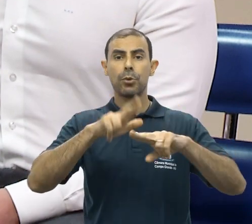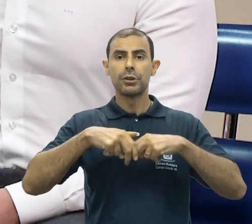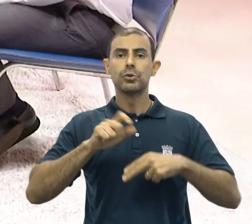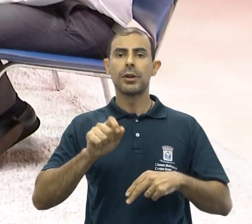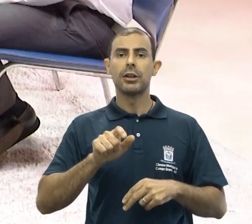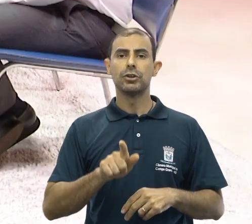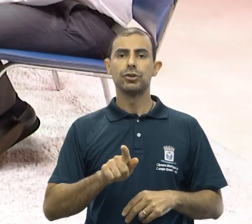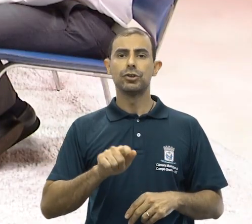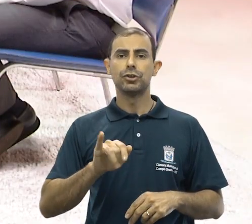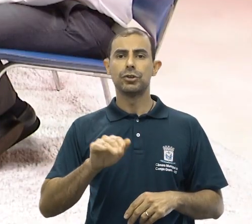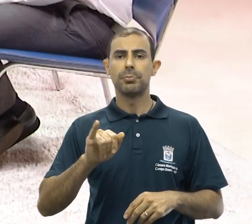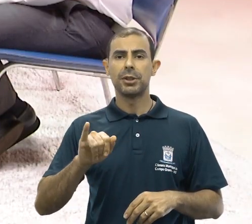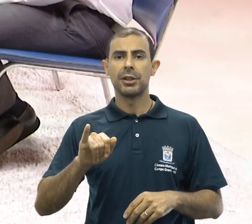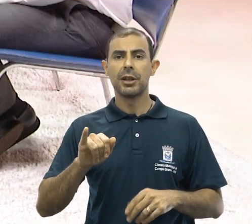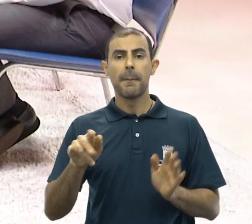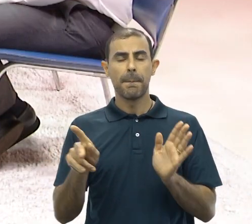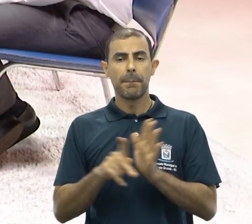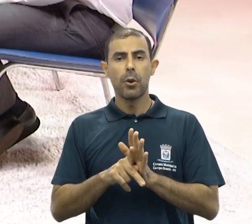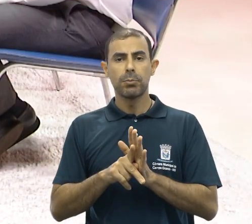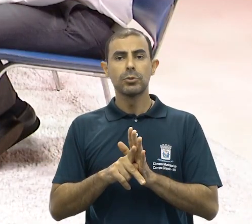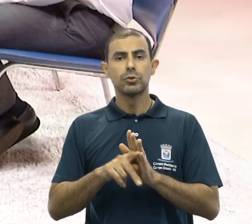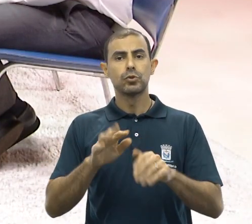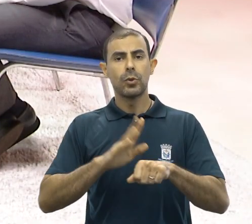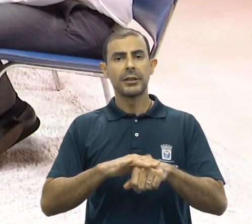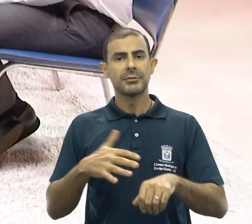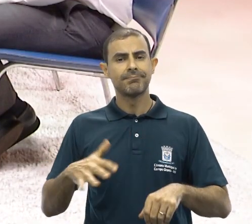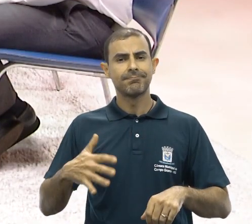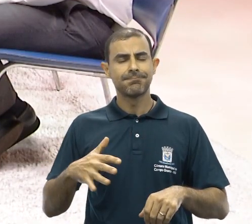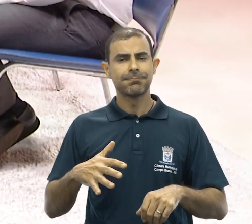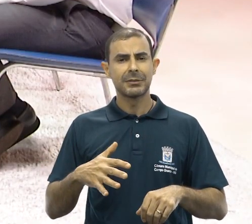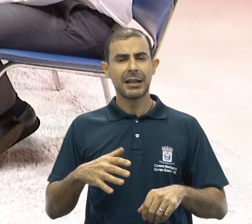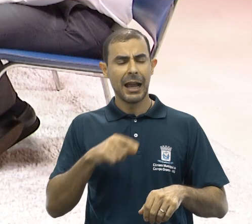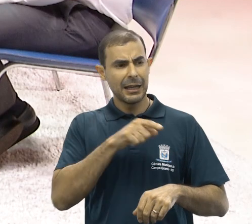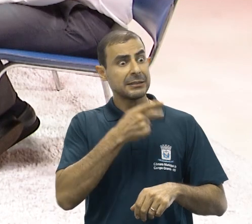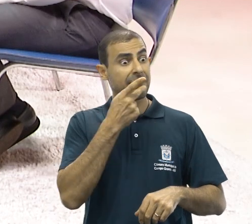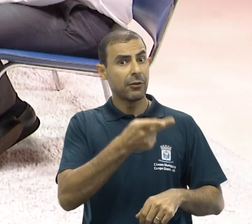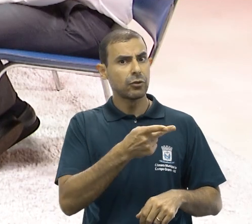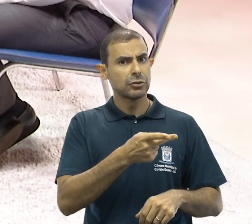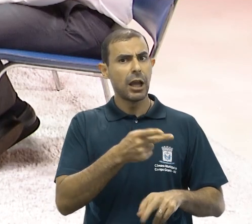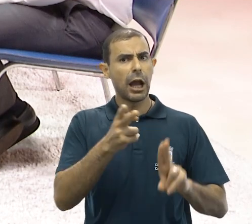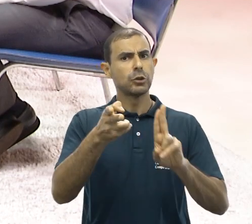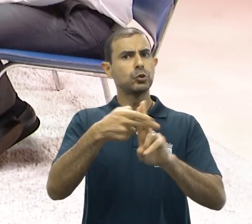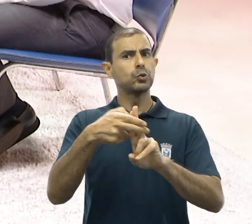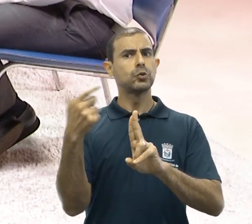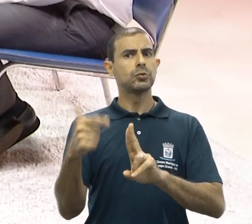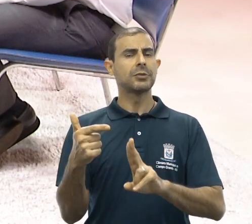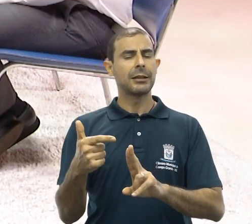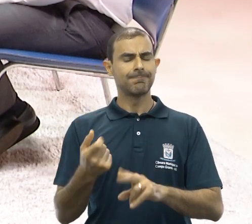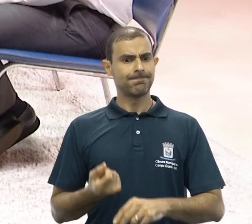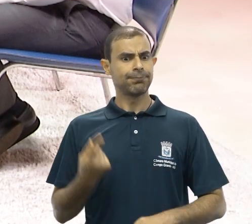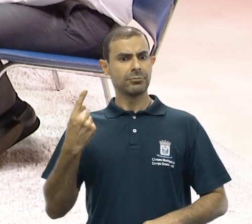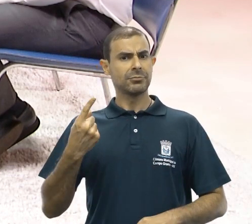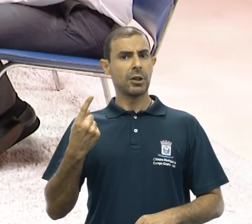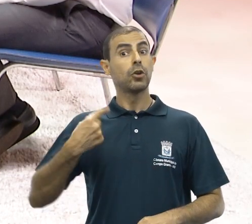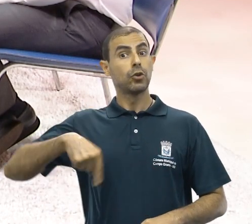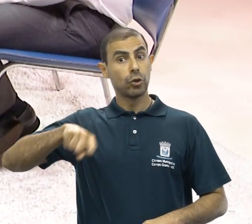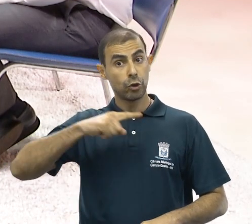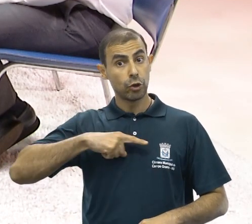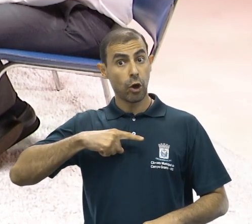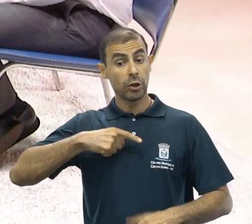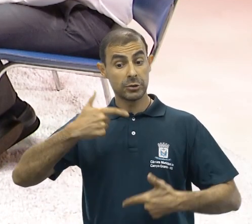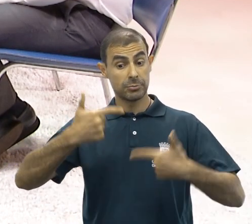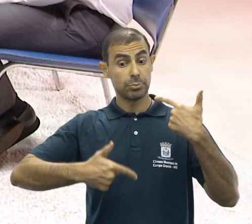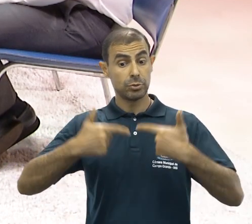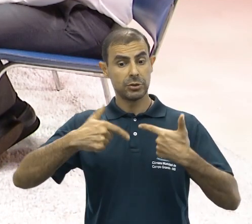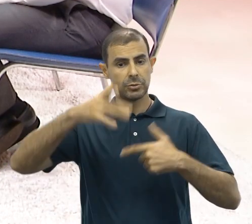E precisamos, quando o senhor falou em relação, como é que não tem uma cirurgia dessa pelo SUS? Exato. Eu acho que é uma bandeira muito grande para nós políticos aqui do